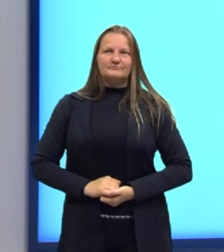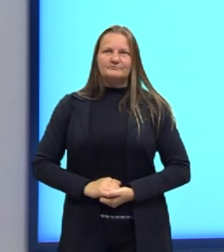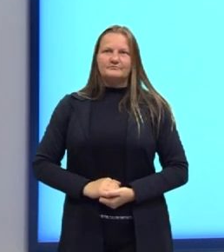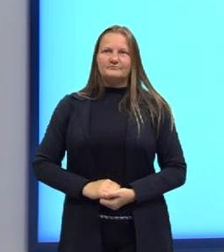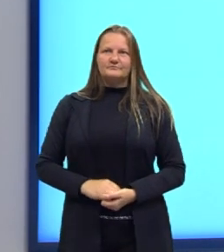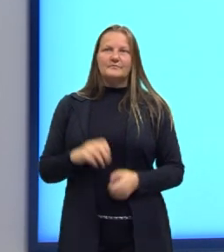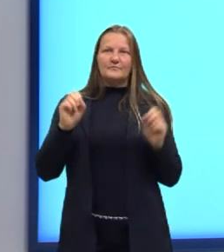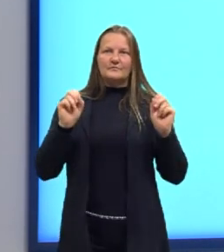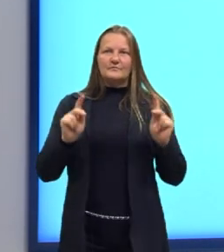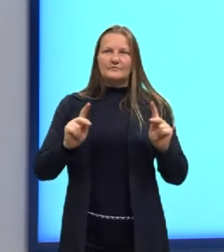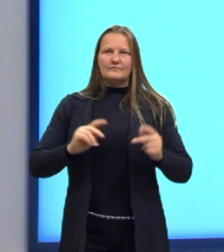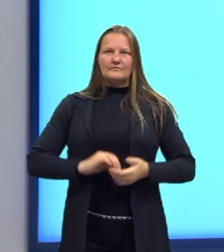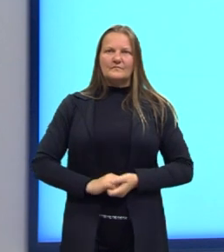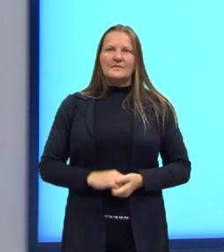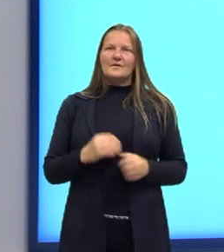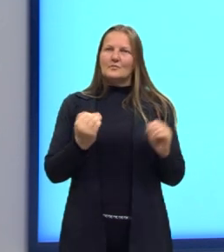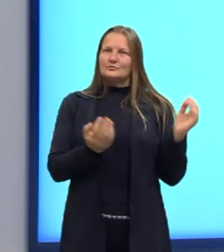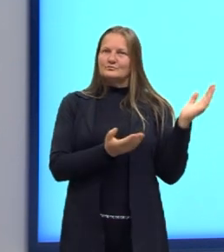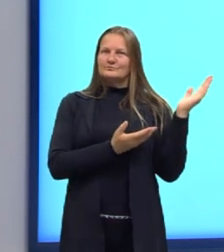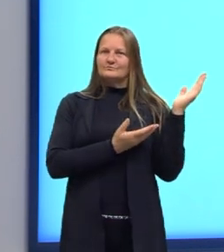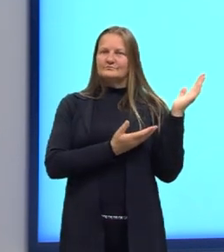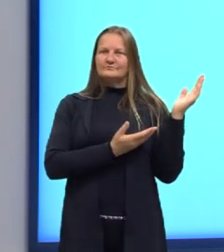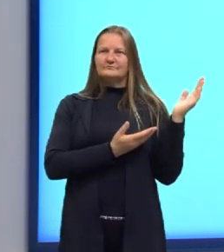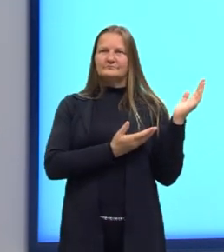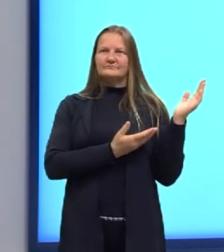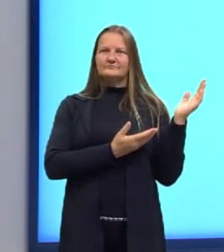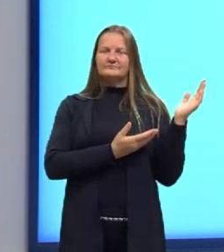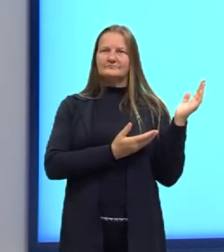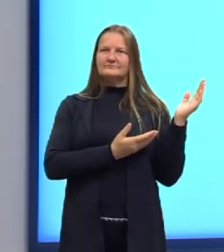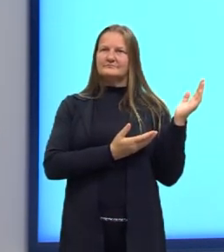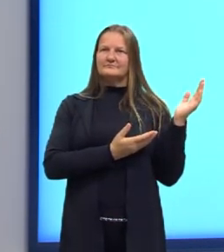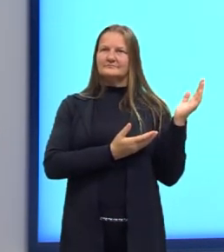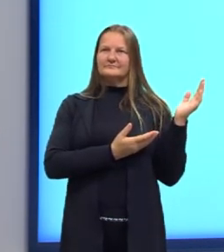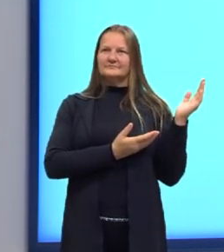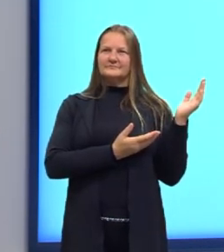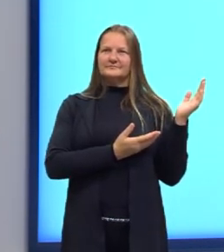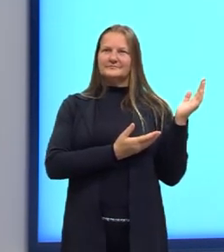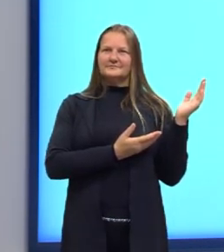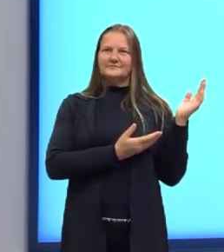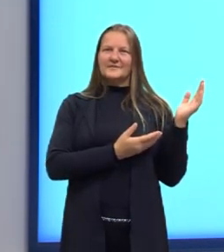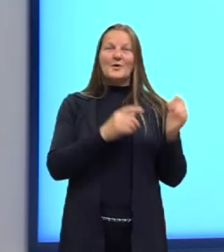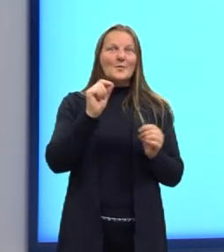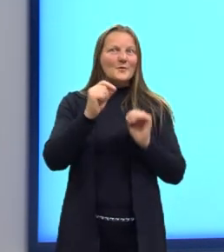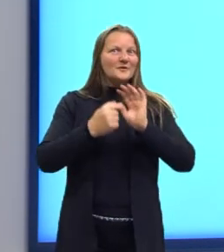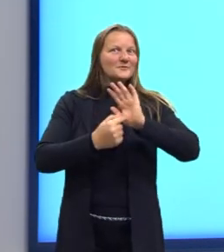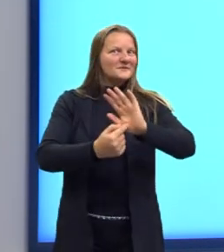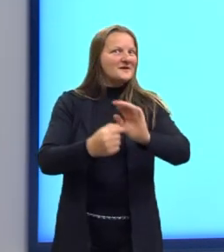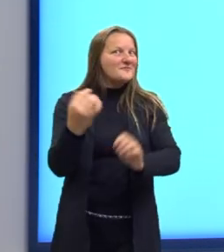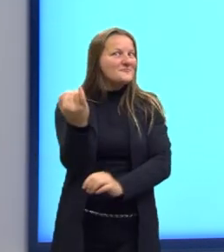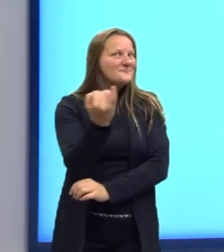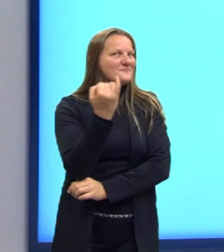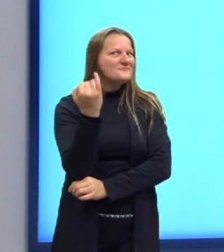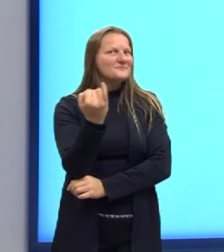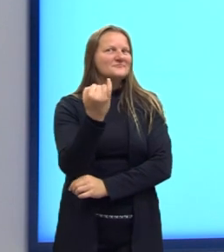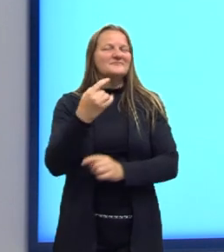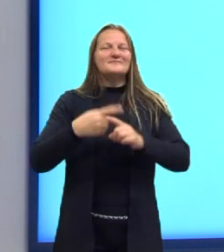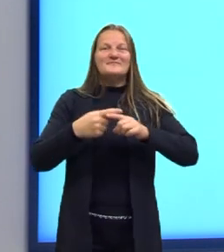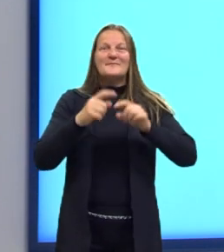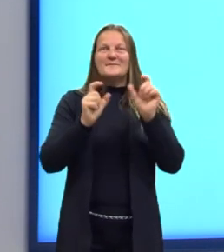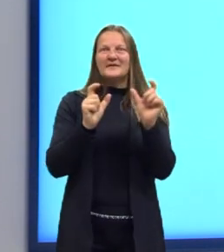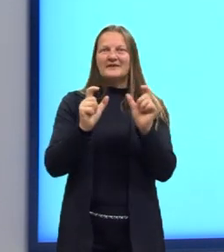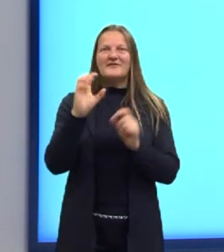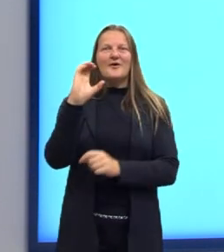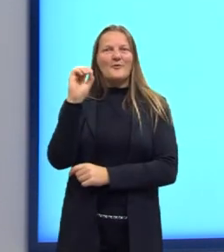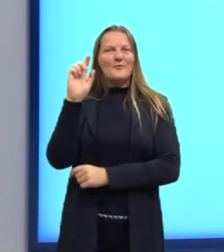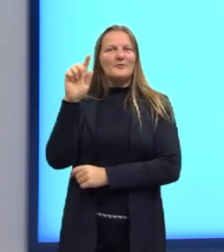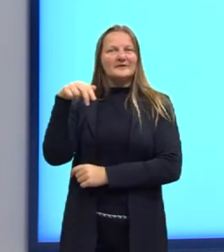certo vamos aqui perceber então falar um pouquinho a mostrar a importância né do das palavras